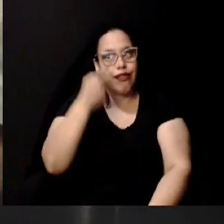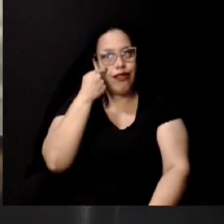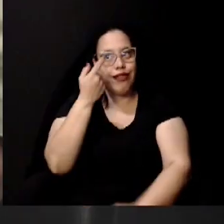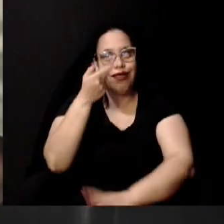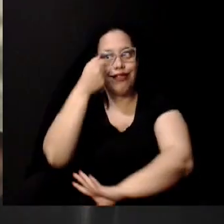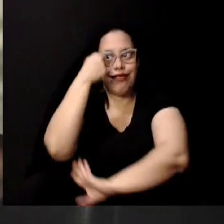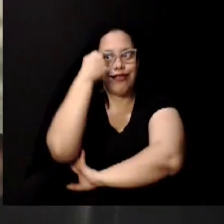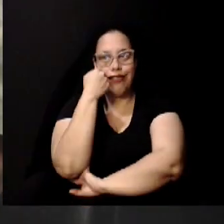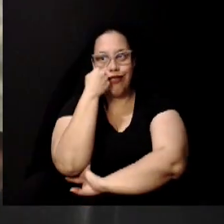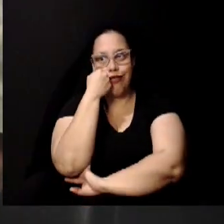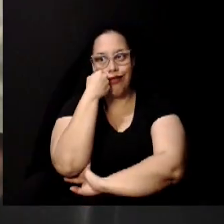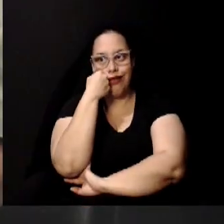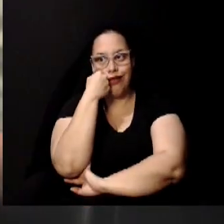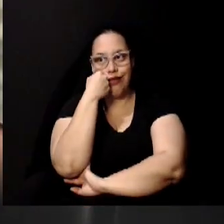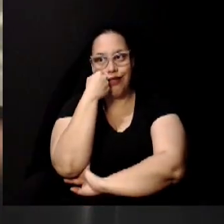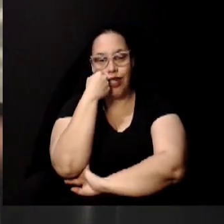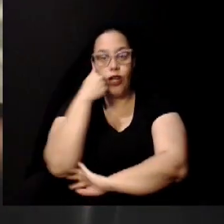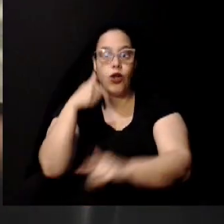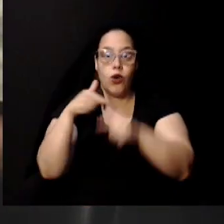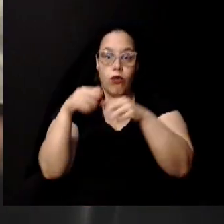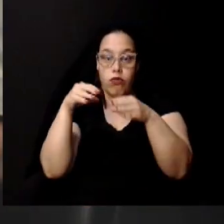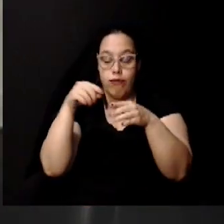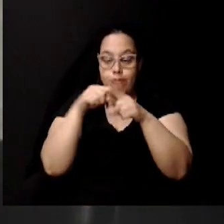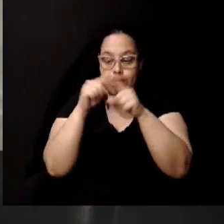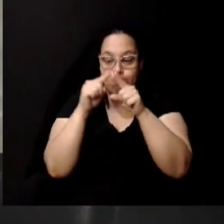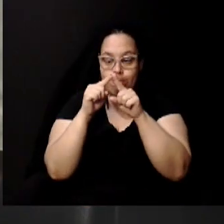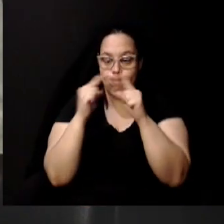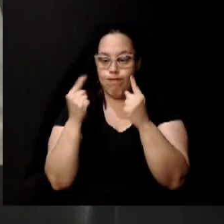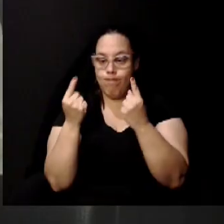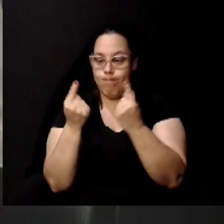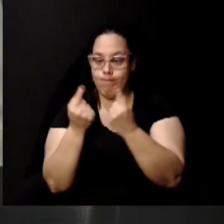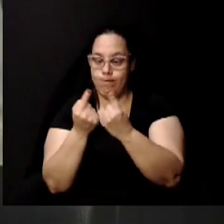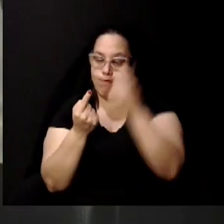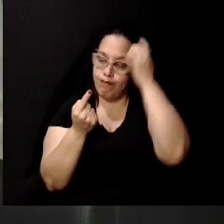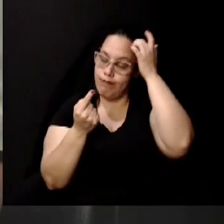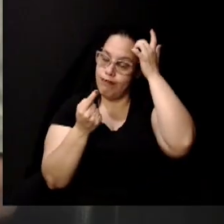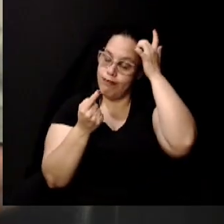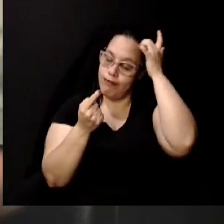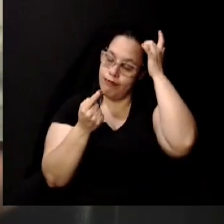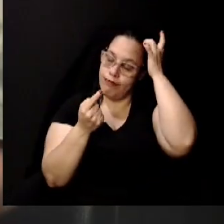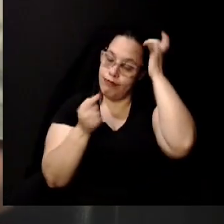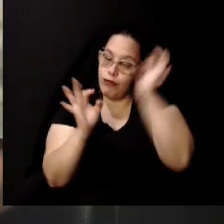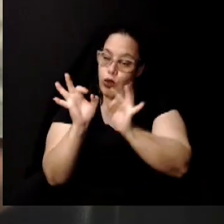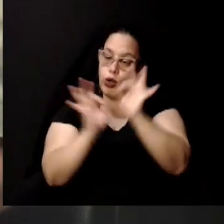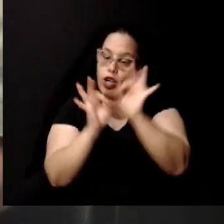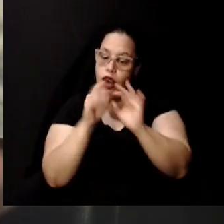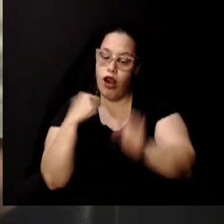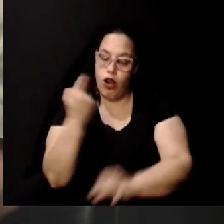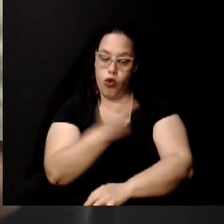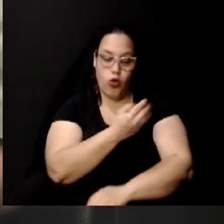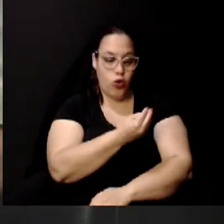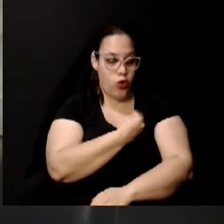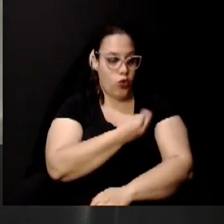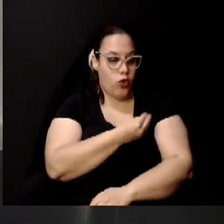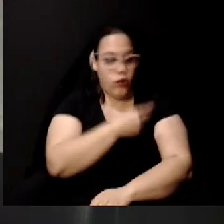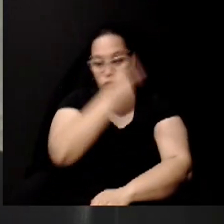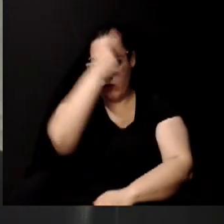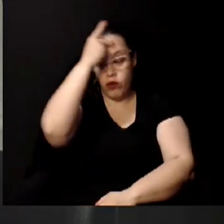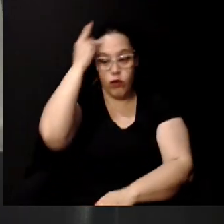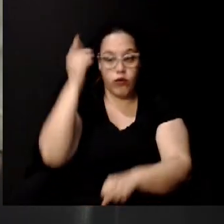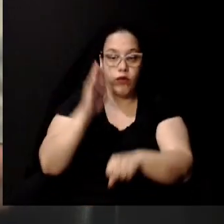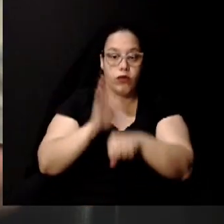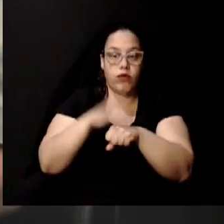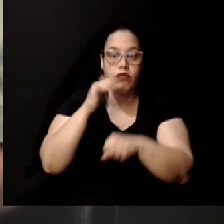parte do tempo no trabalho. Sim. O trabalho organiza a nossa vida. Então, quer dizer, se as pessoas estão cada vez mais infelizes